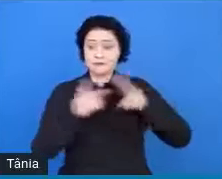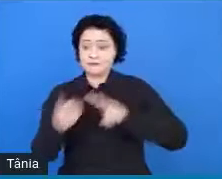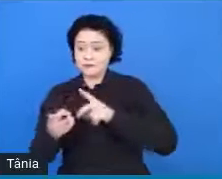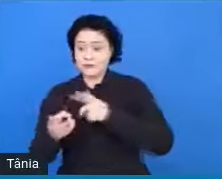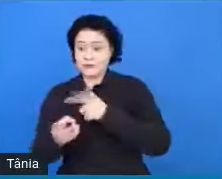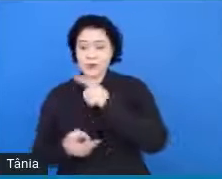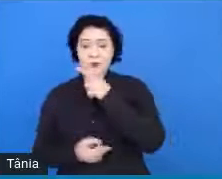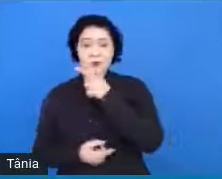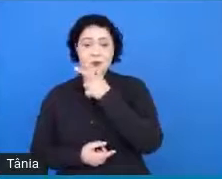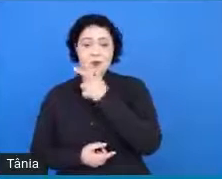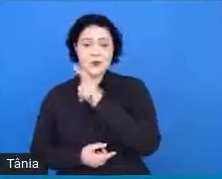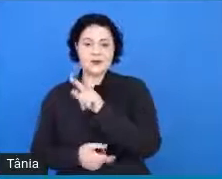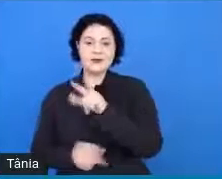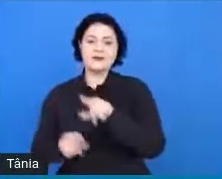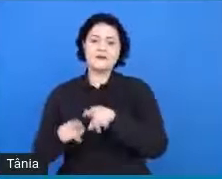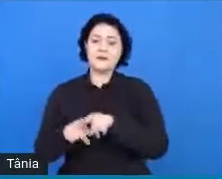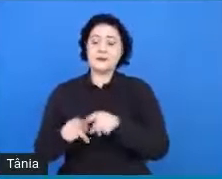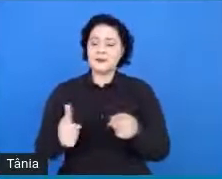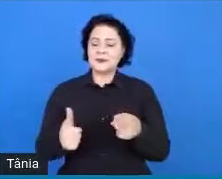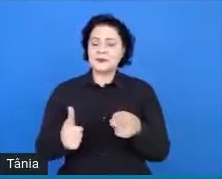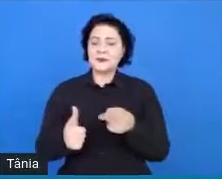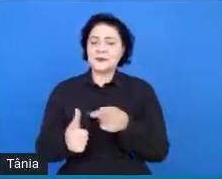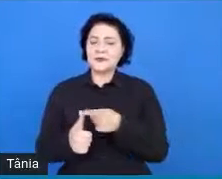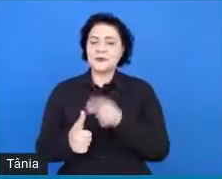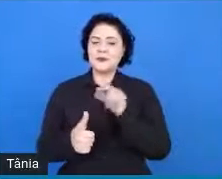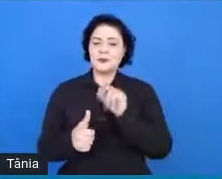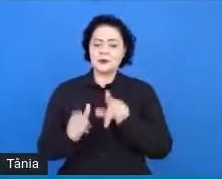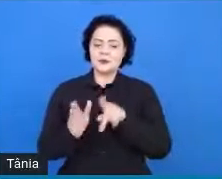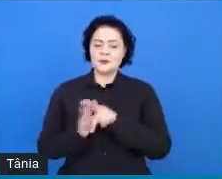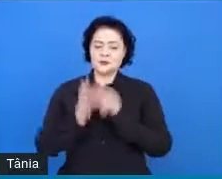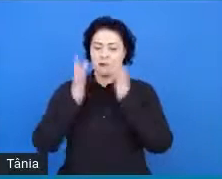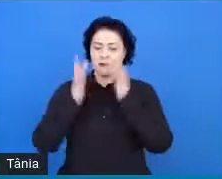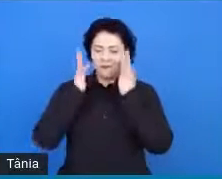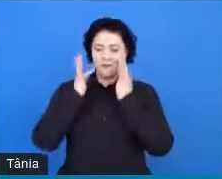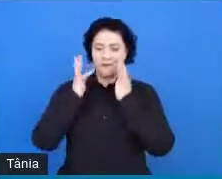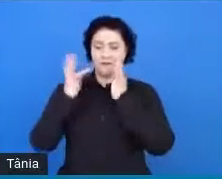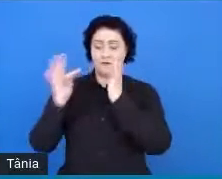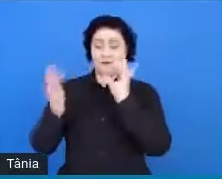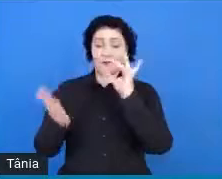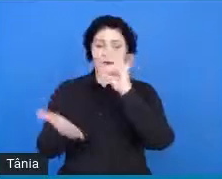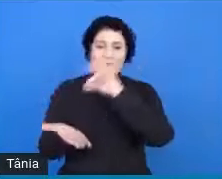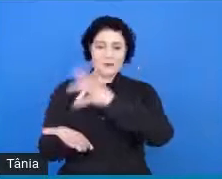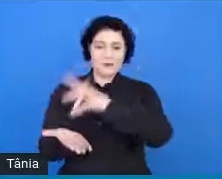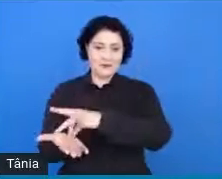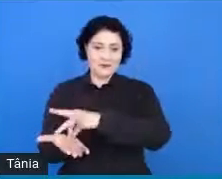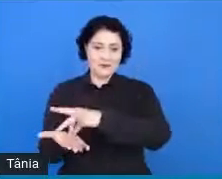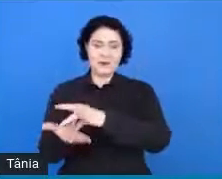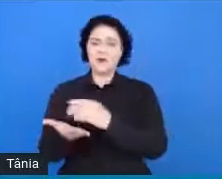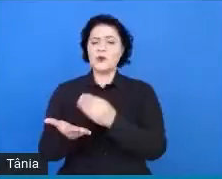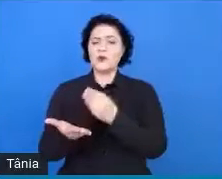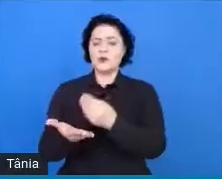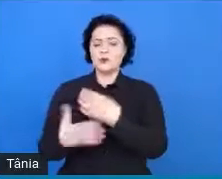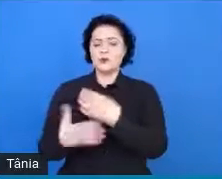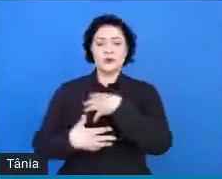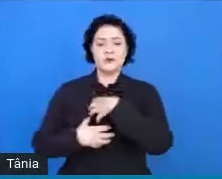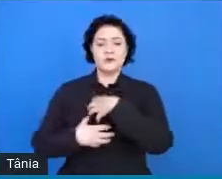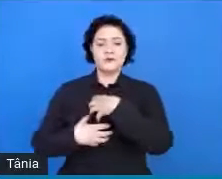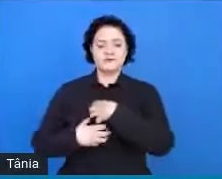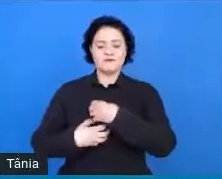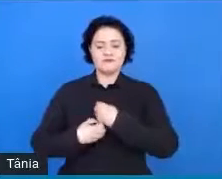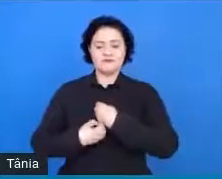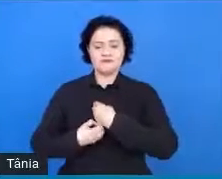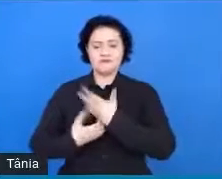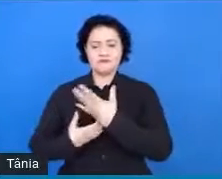nós temos que claro primeiramente guardar fidelidade plena a original não somente contar forma da expressão